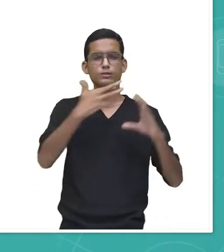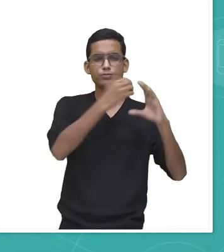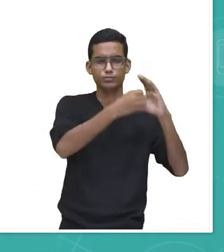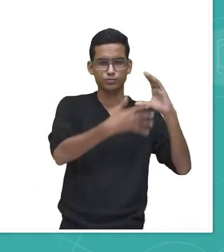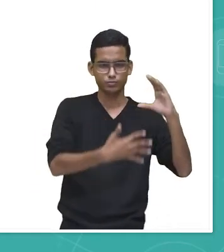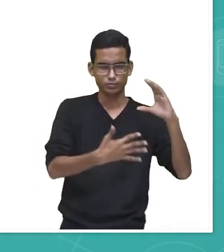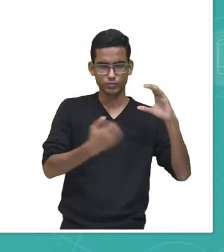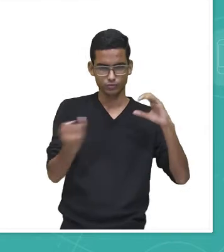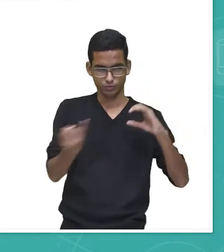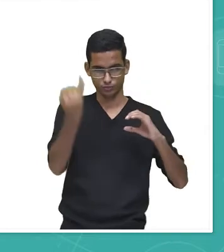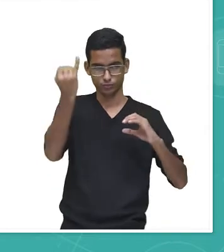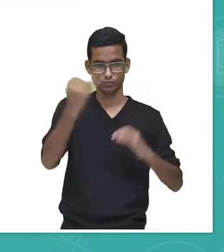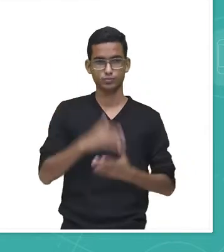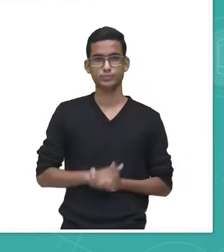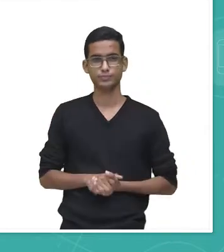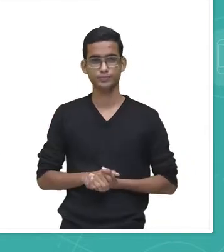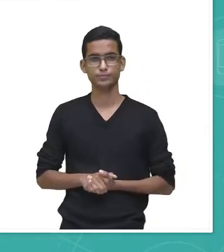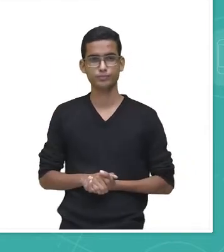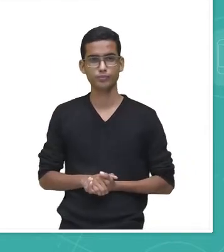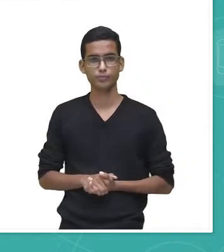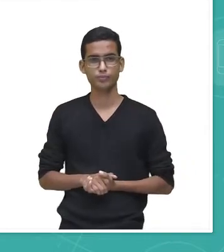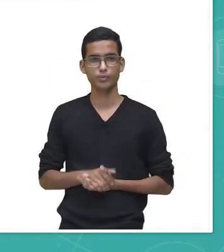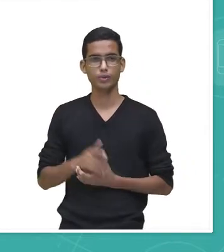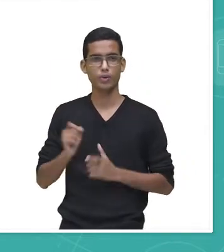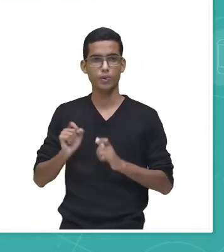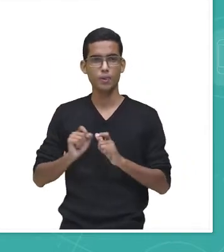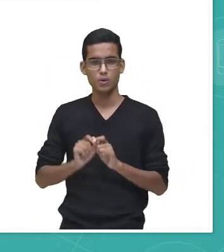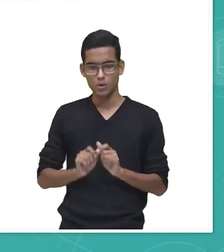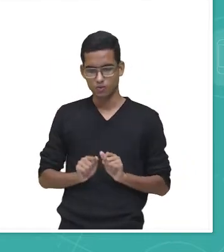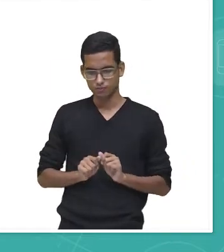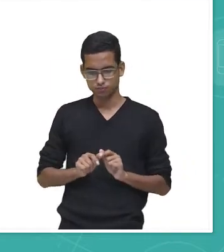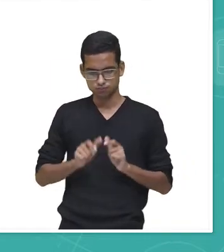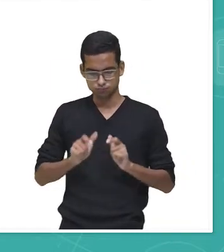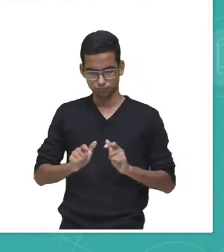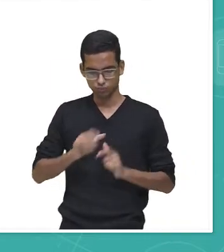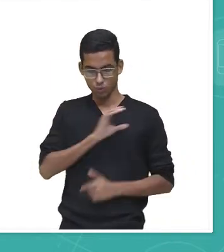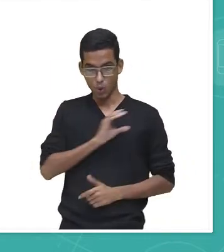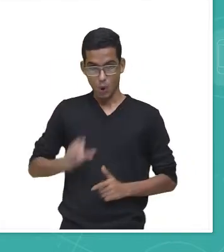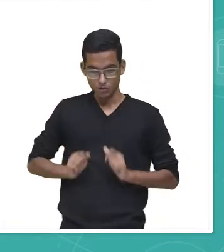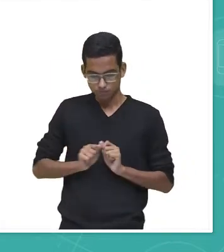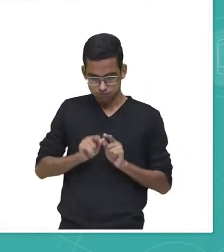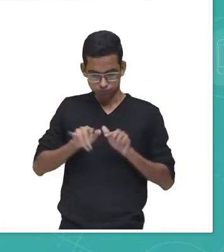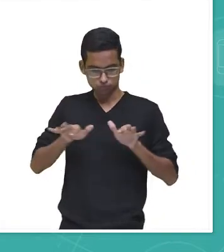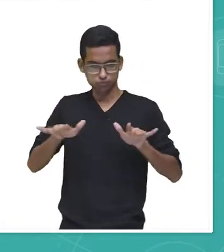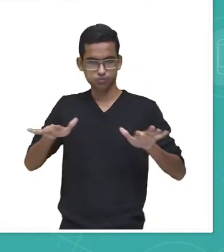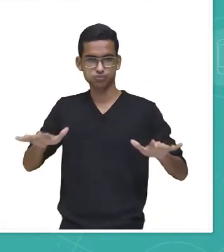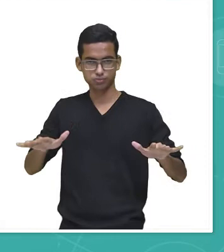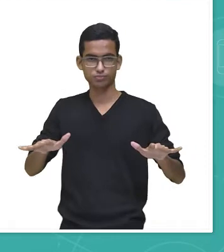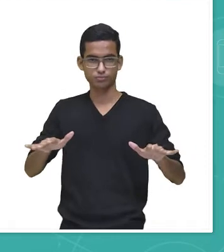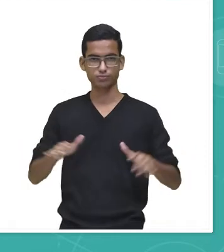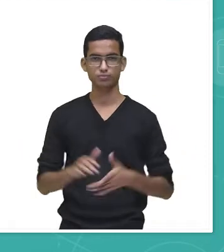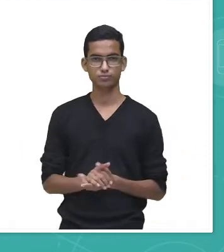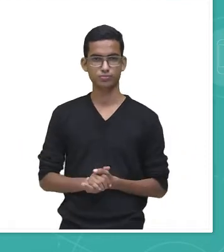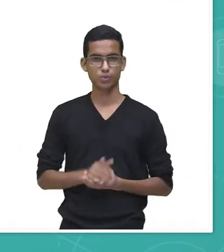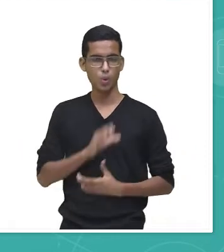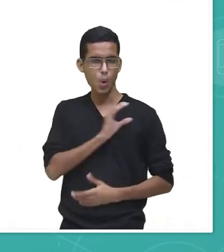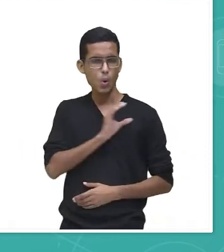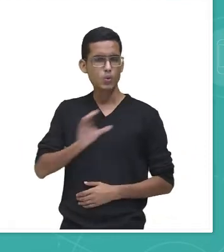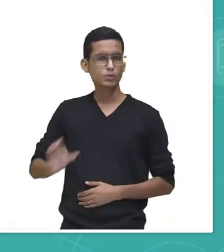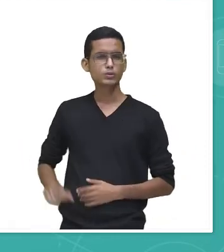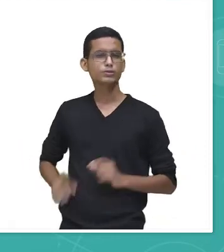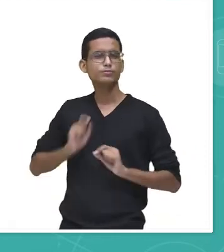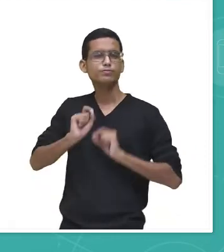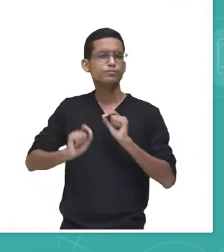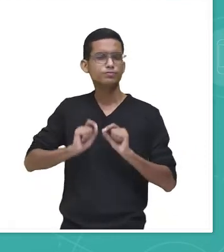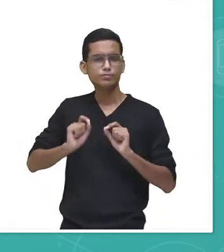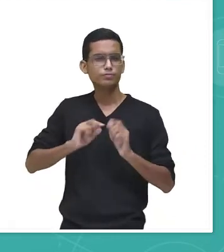importante, vejam aí também, a expansão do cristianismo. Esse cristianismo, eu estou me